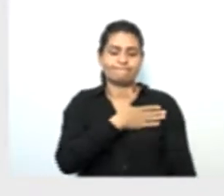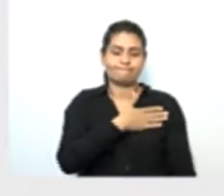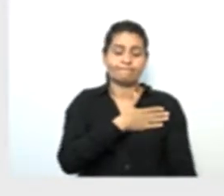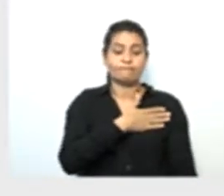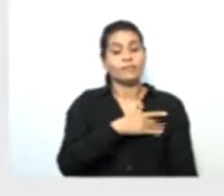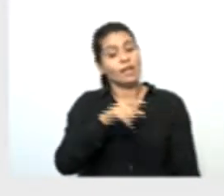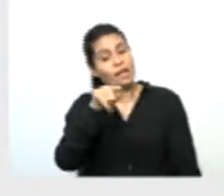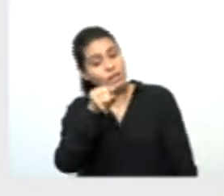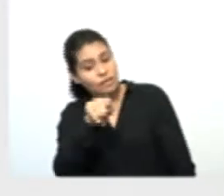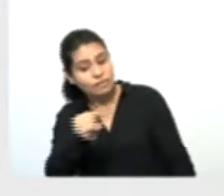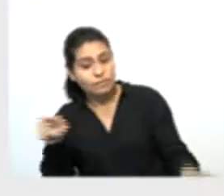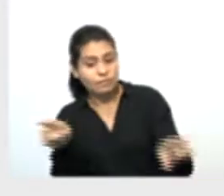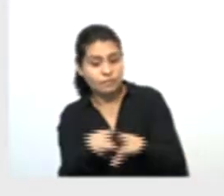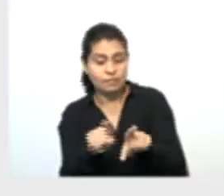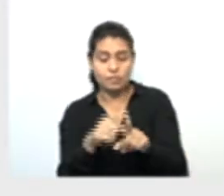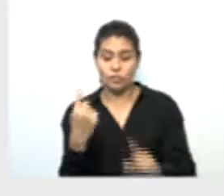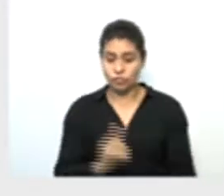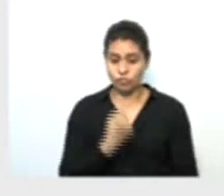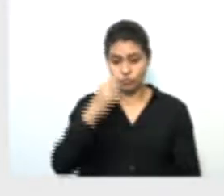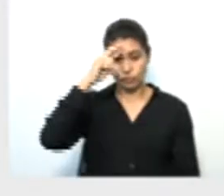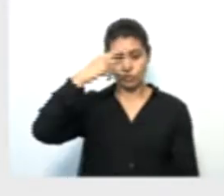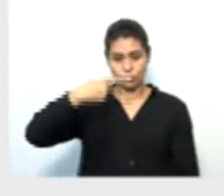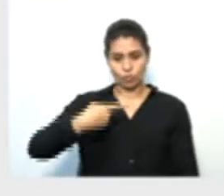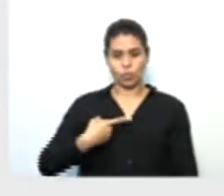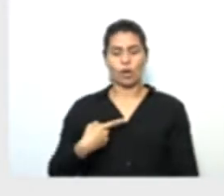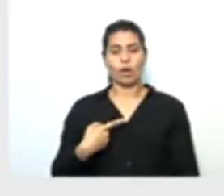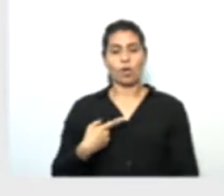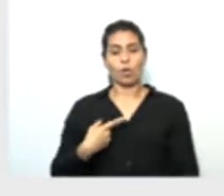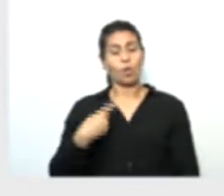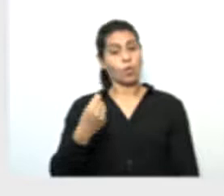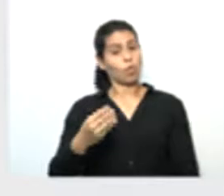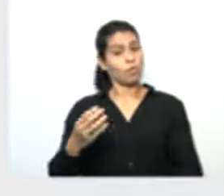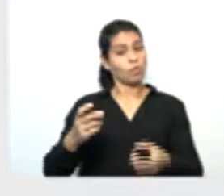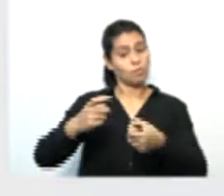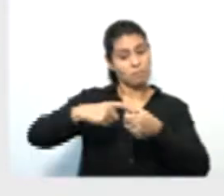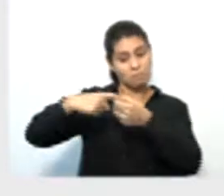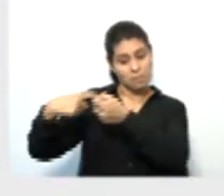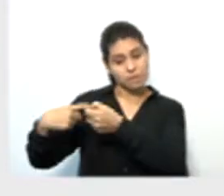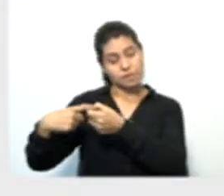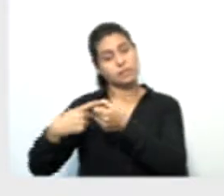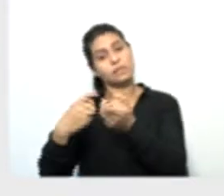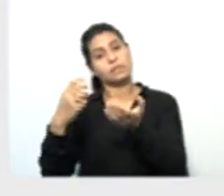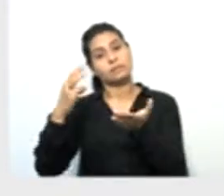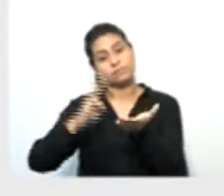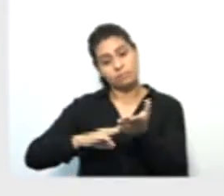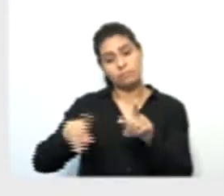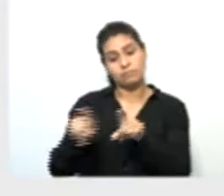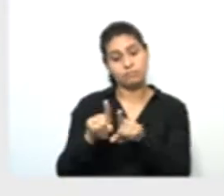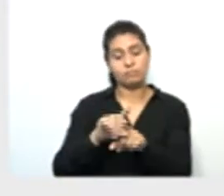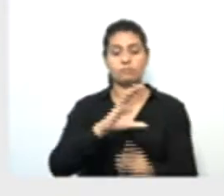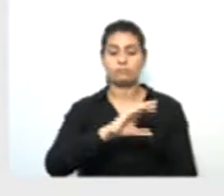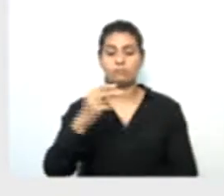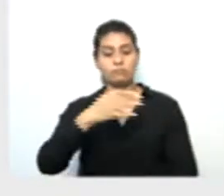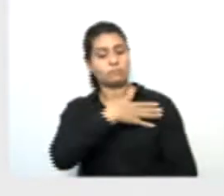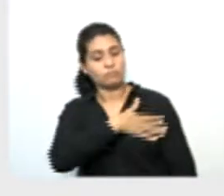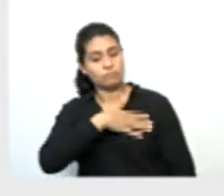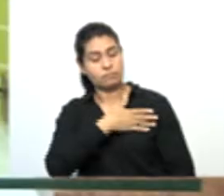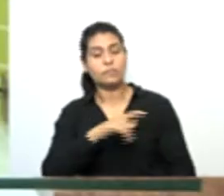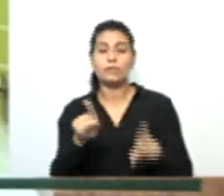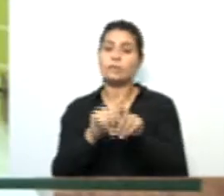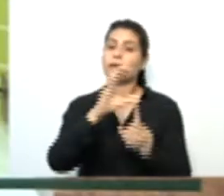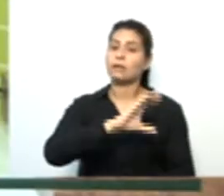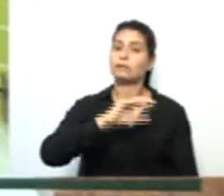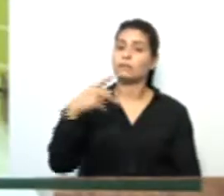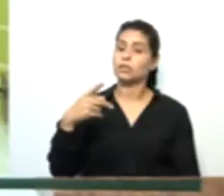a sua participação individual, como integrante daquela cooperativa, você está satisfeito e a cooperativa